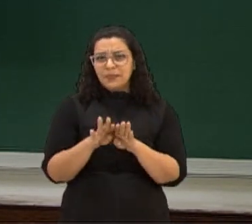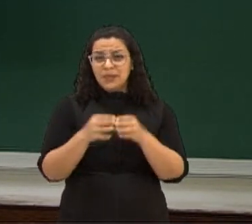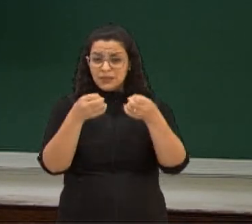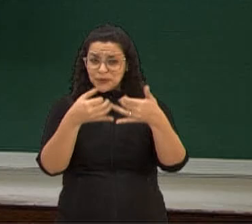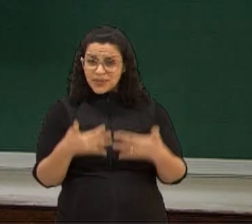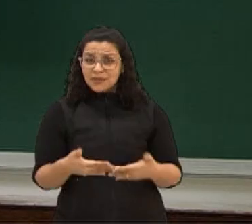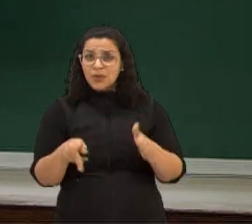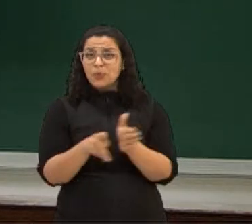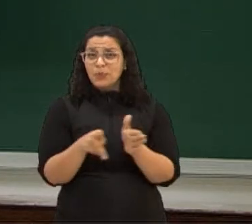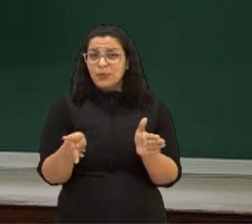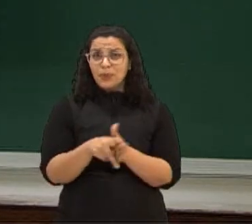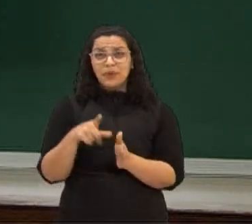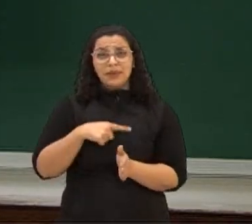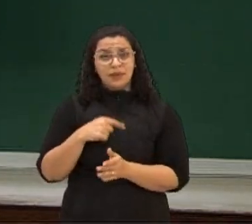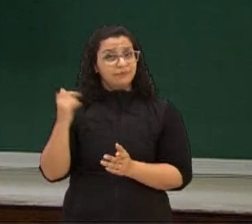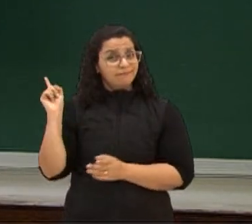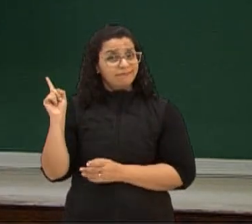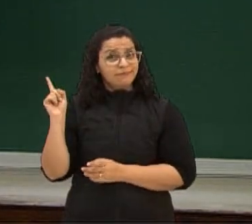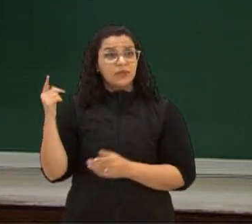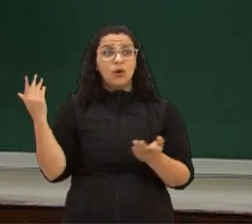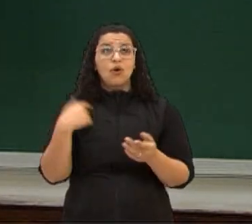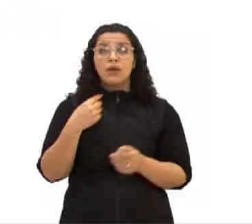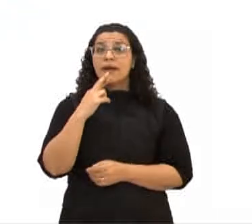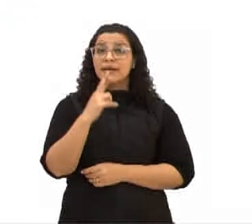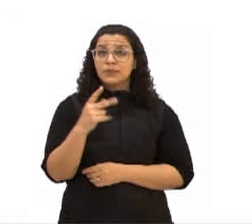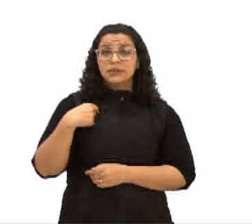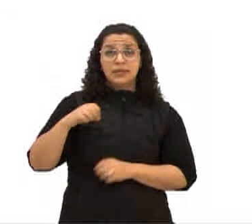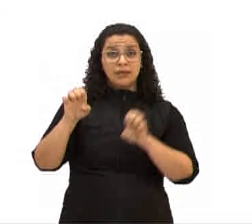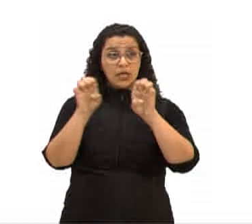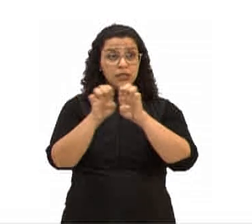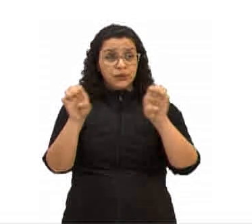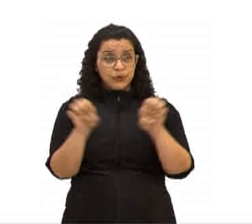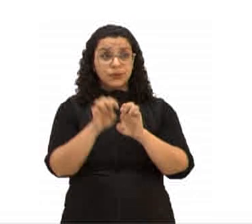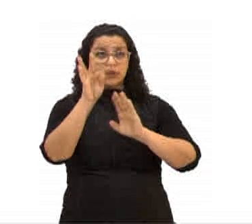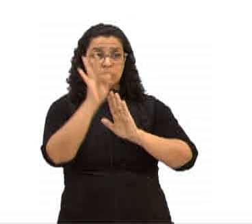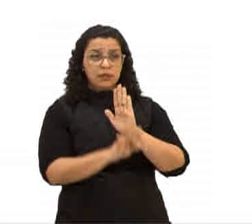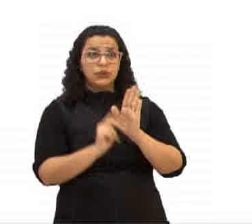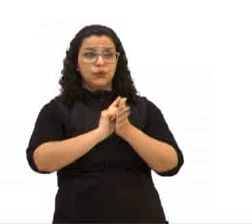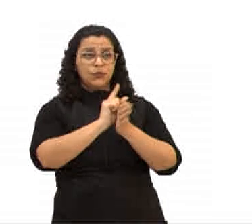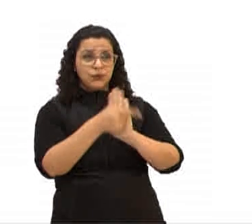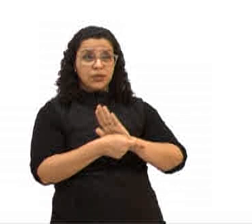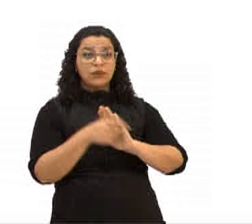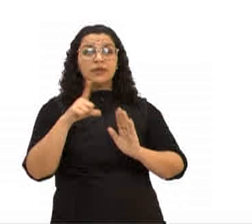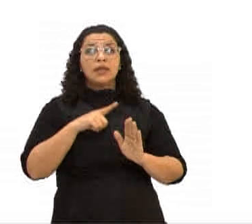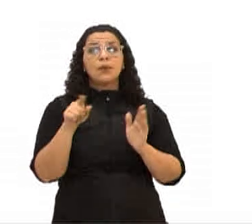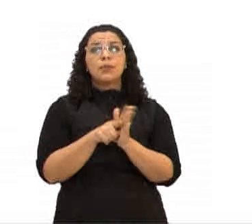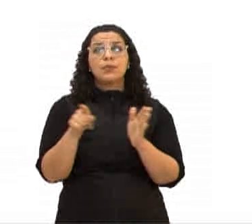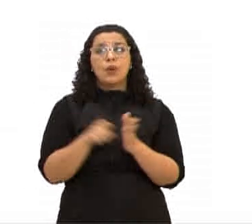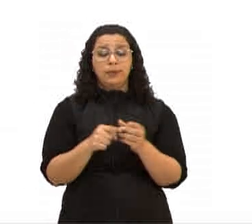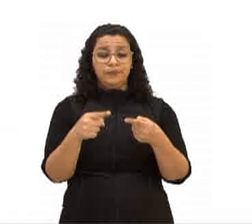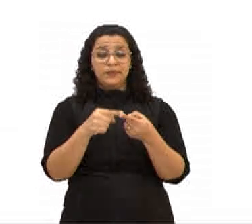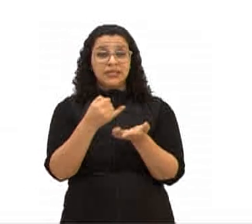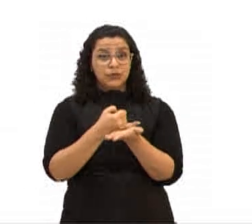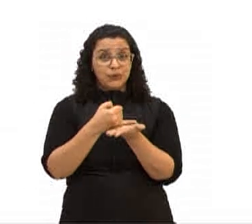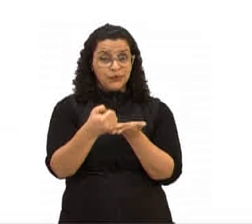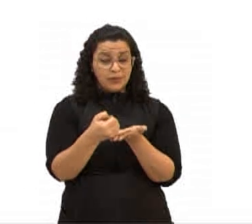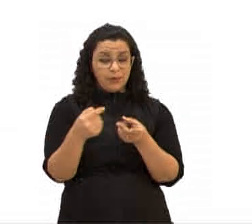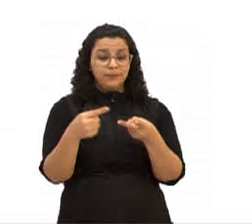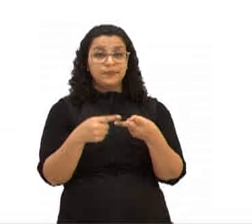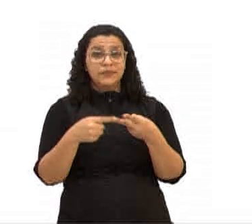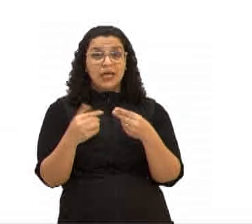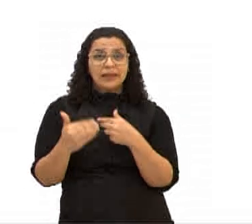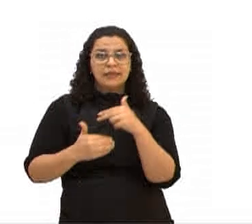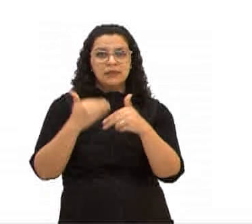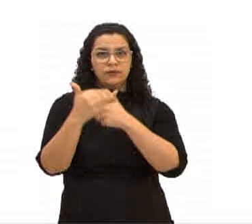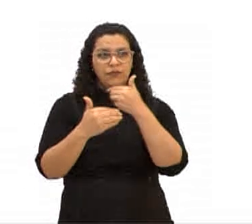comentários argumentativos e a carta do leitor? Olha o que eu trouxe para vocês. A estrutura textual dos gêneros é formada por